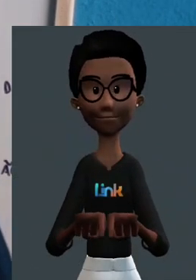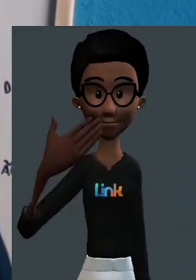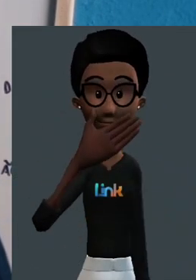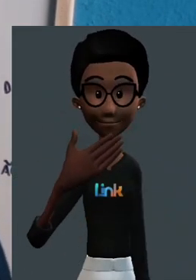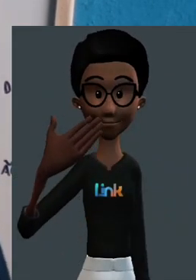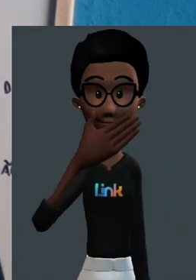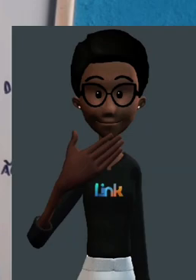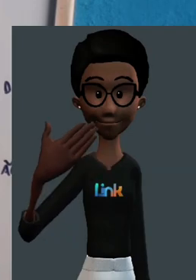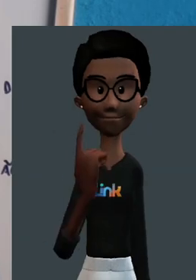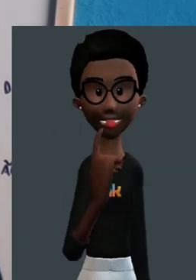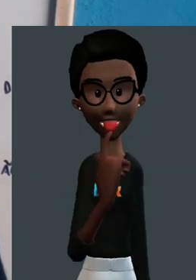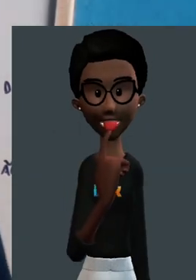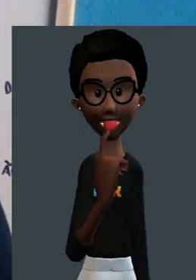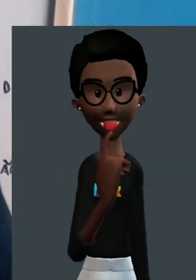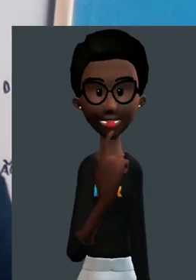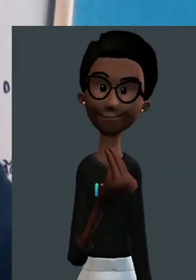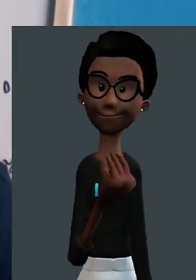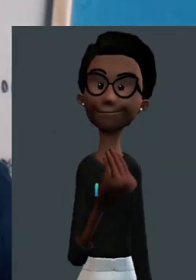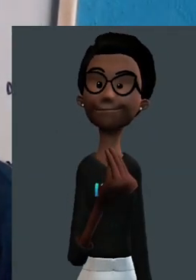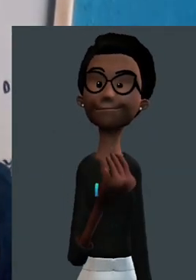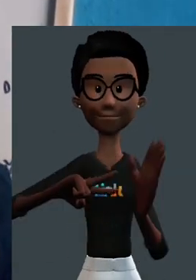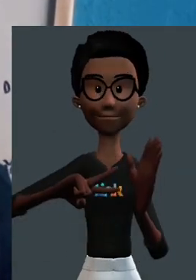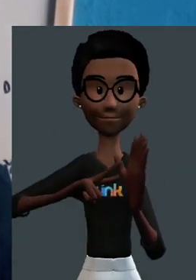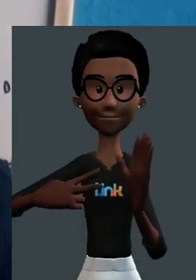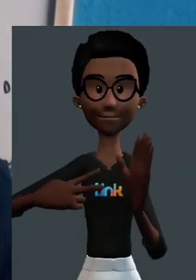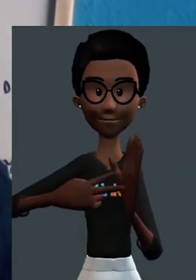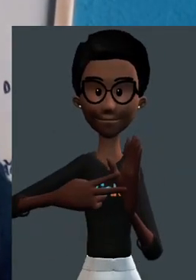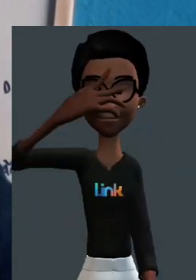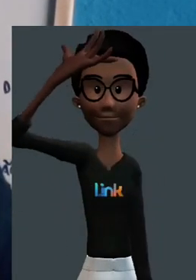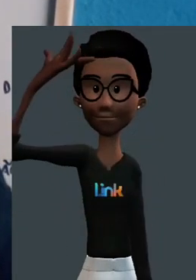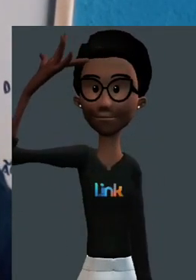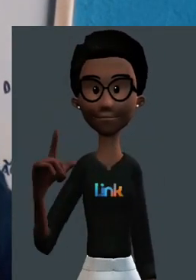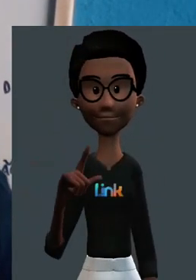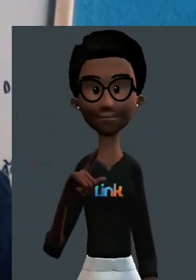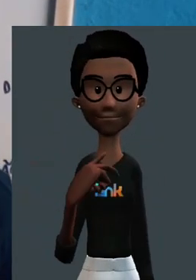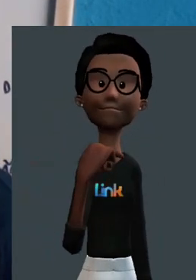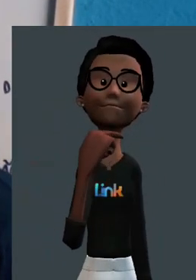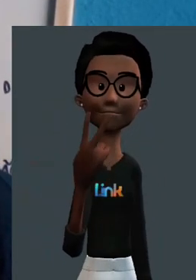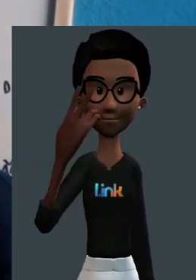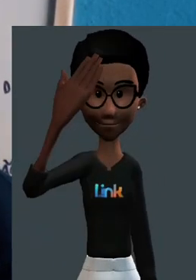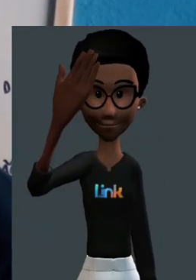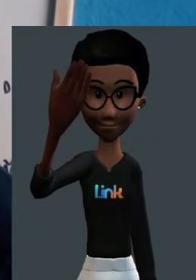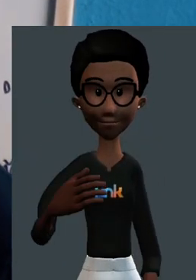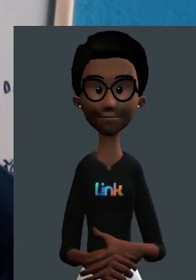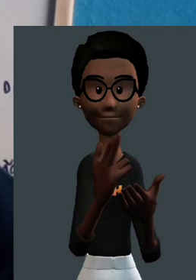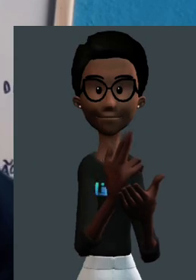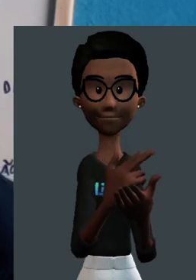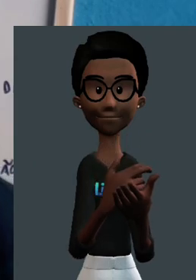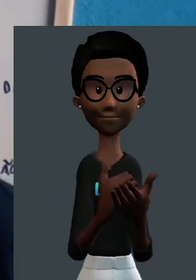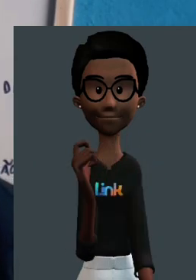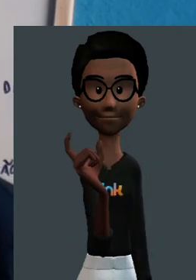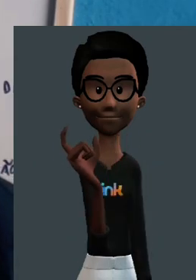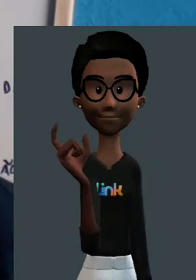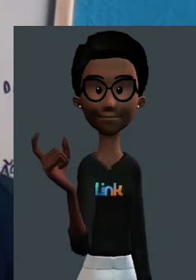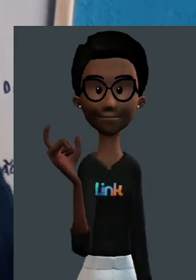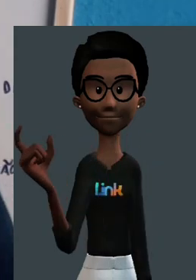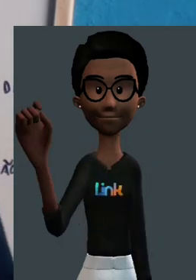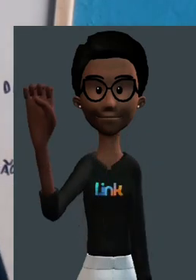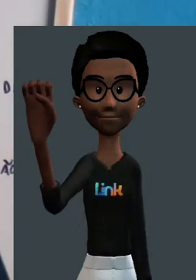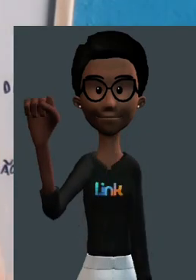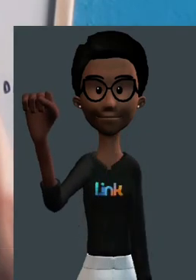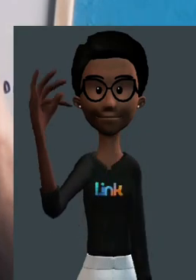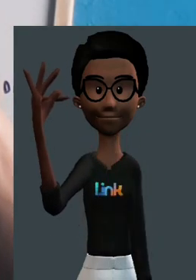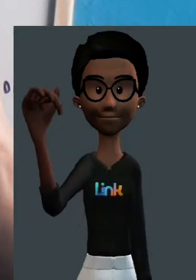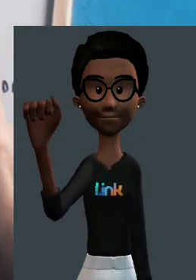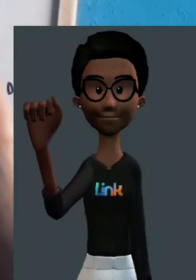elementos sensoriais diferentes, como por exemplo, ele tem uma voz doce. Voz seria uma